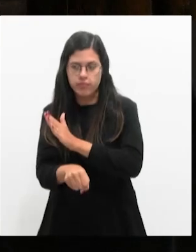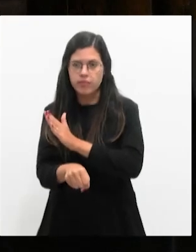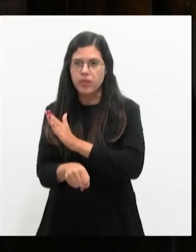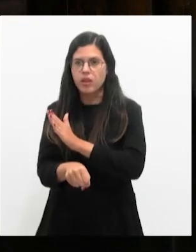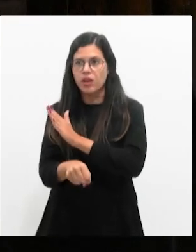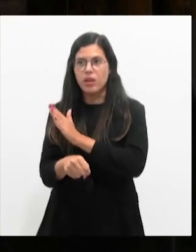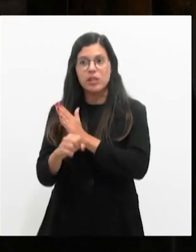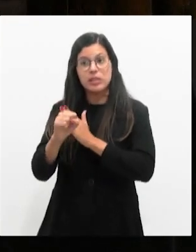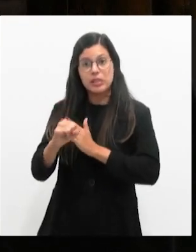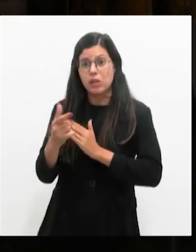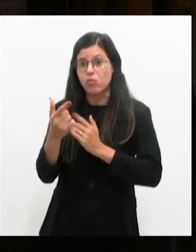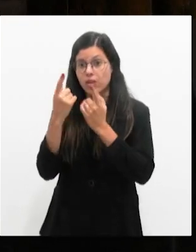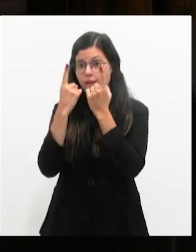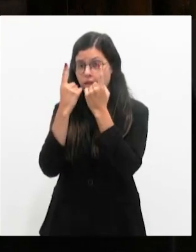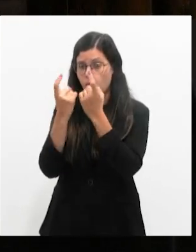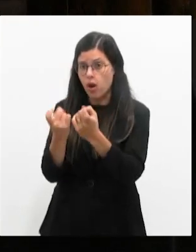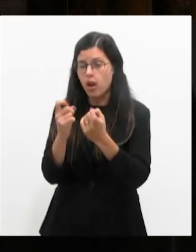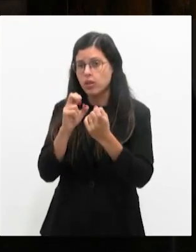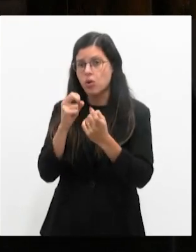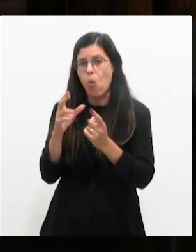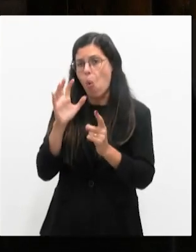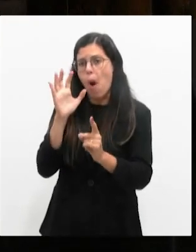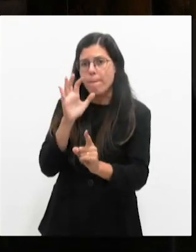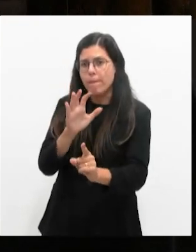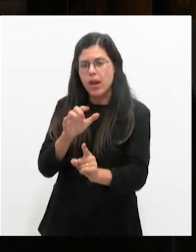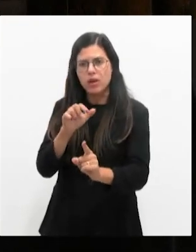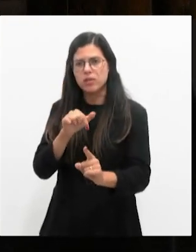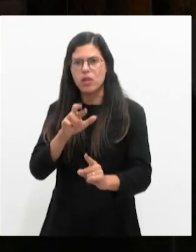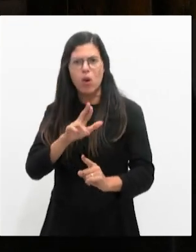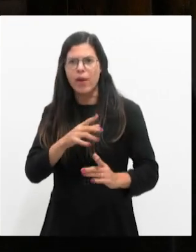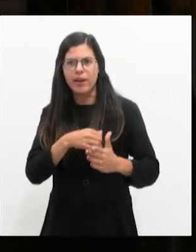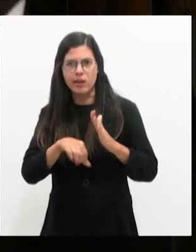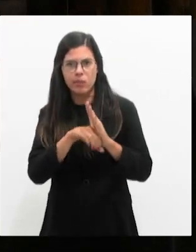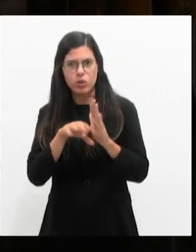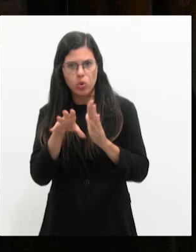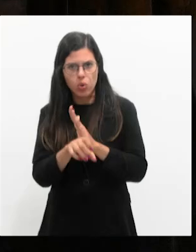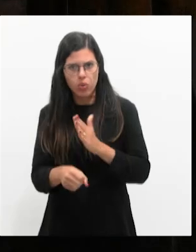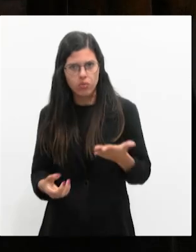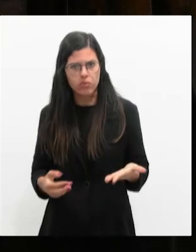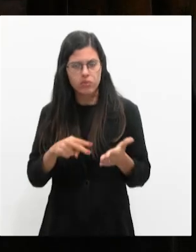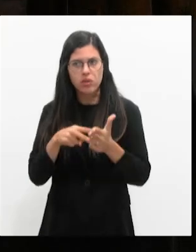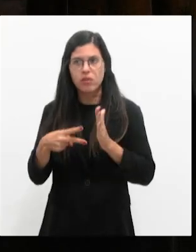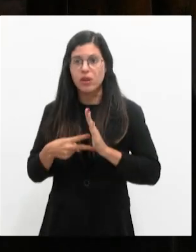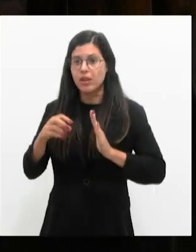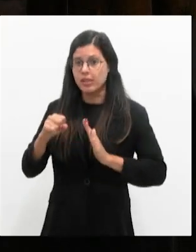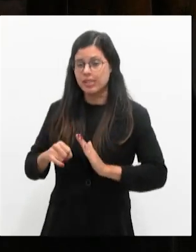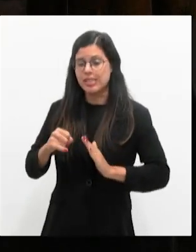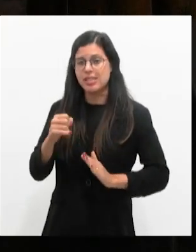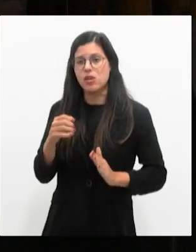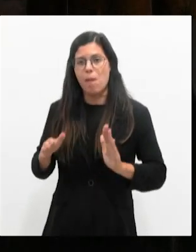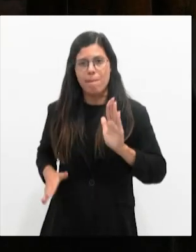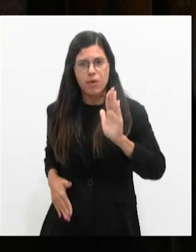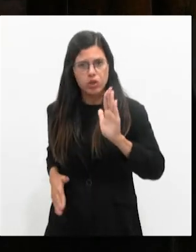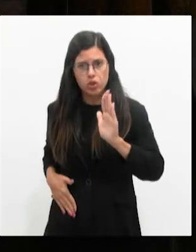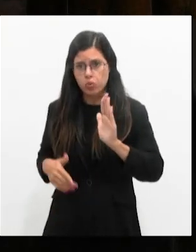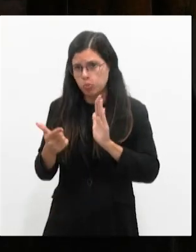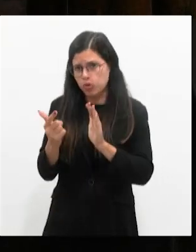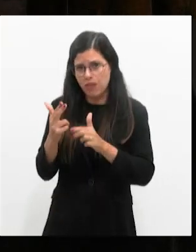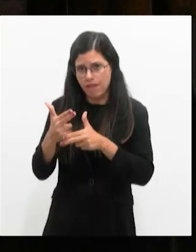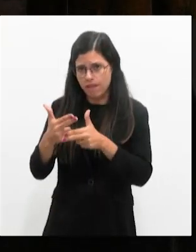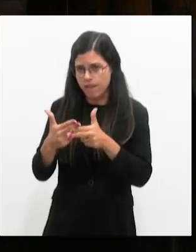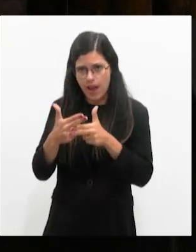sem violência ou grave ameaça, não configura crime de roubo. Ou seja, se o vagabundo ordinário não tiver com uma